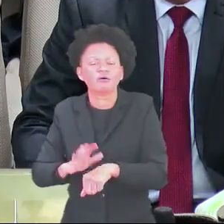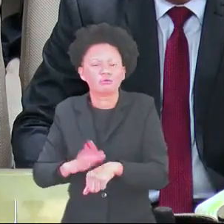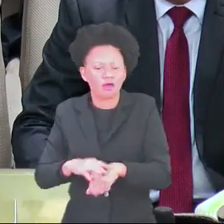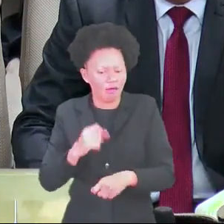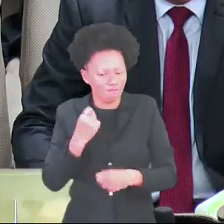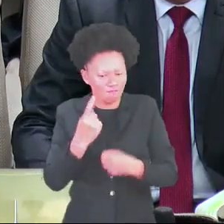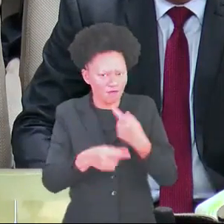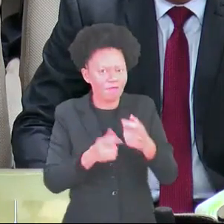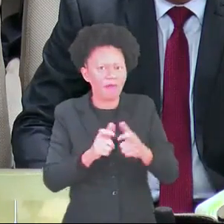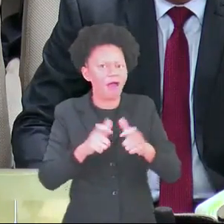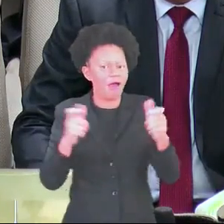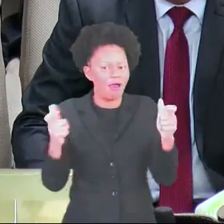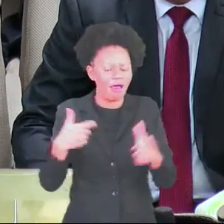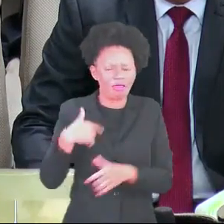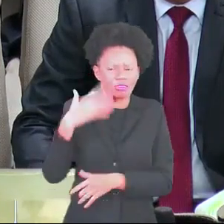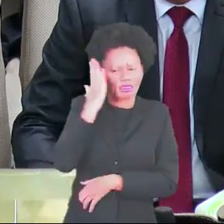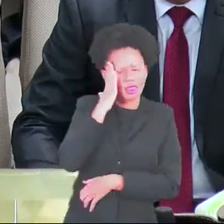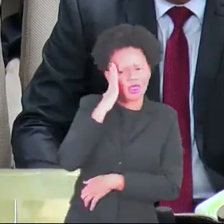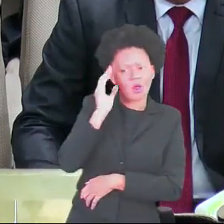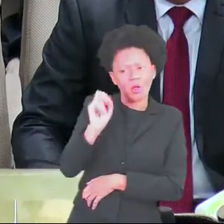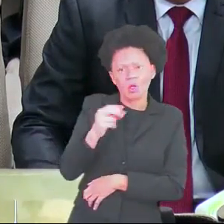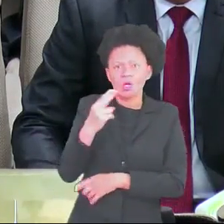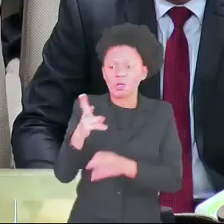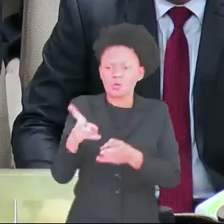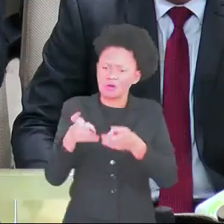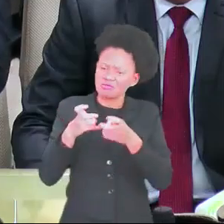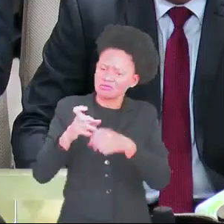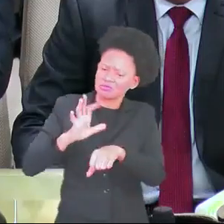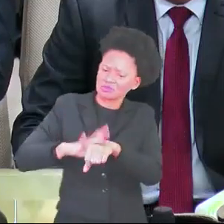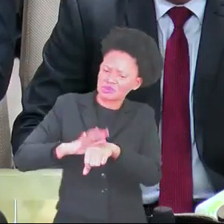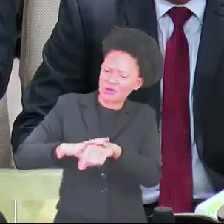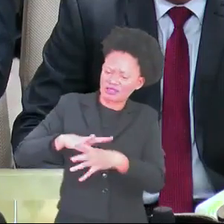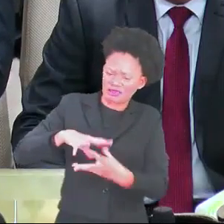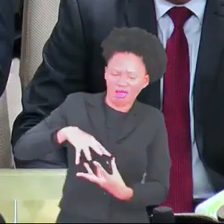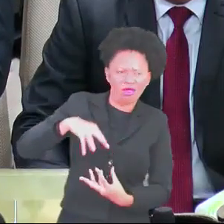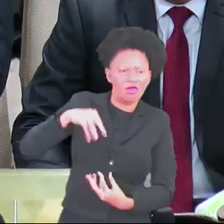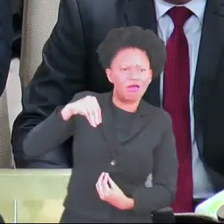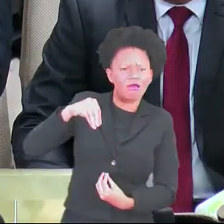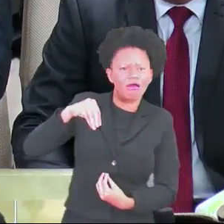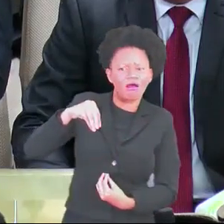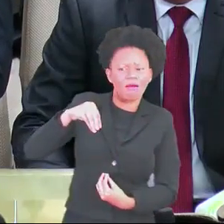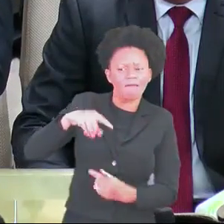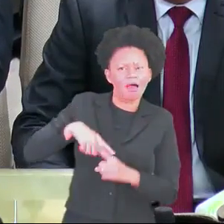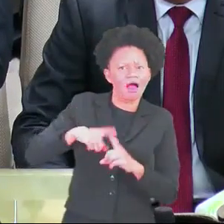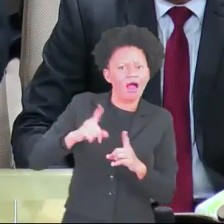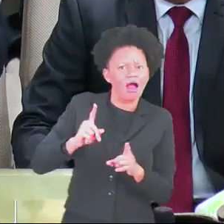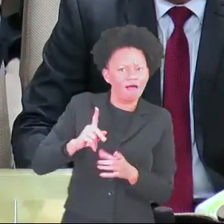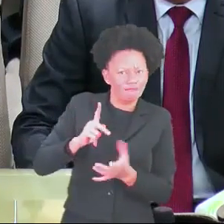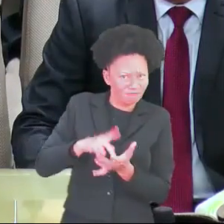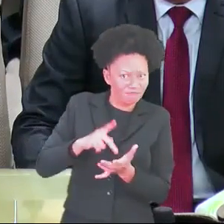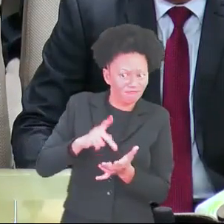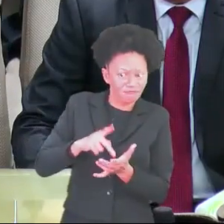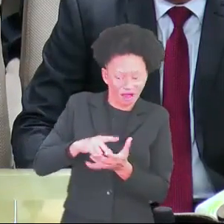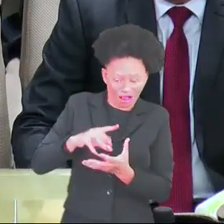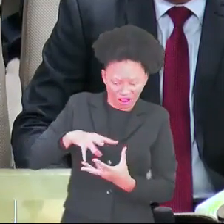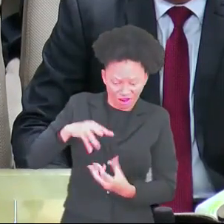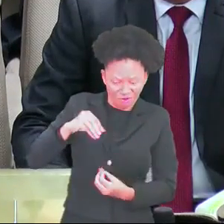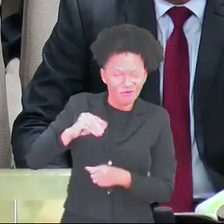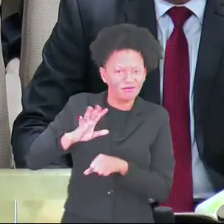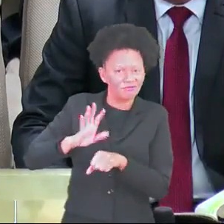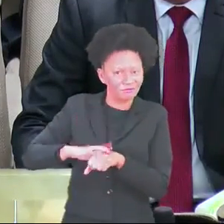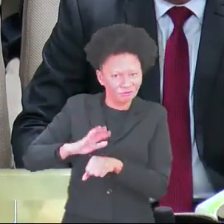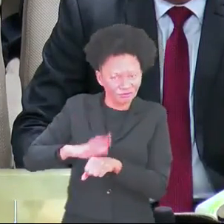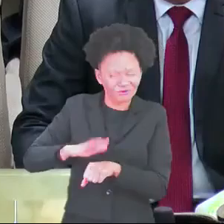nós entendemos ou percebemos que o que está doente é a alma. Mas, na verdade, além da alma estar